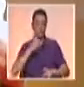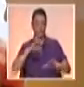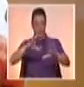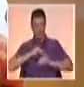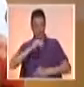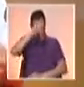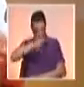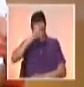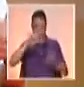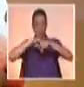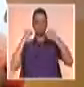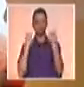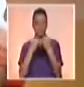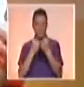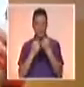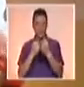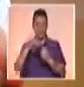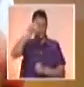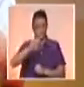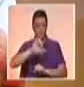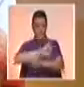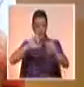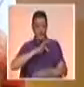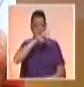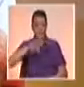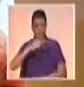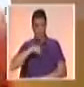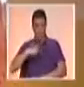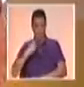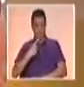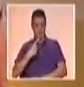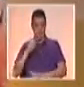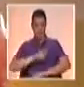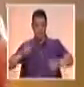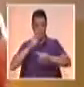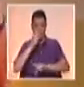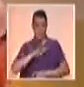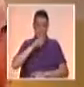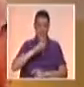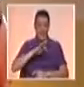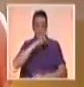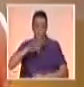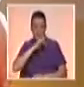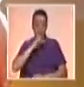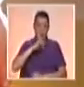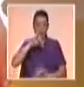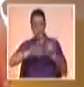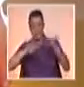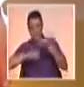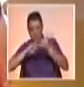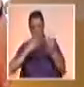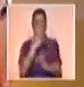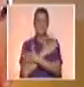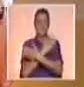serem respeitados na sociedade, e para a própria família, não digo só para nós, pais e mães, para a própria família, avós, tios,